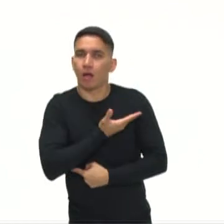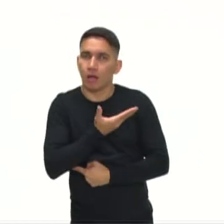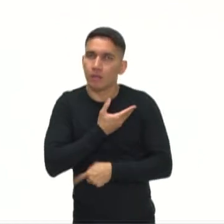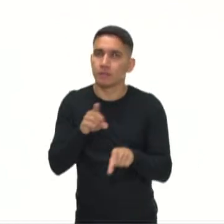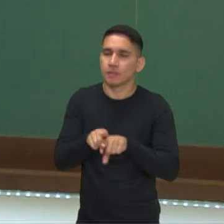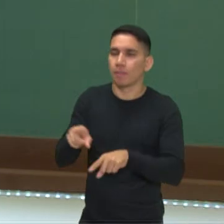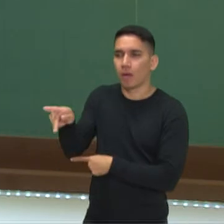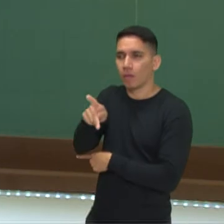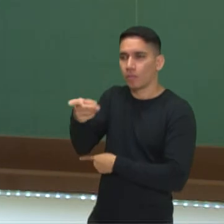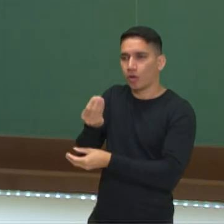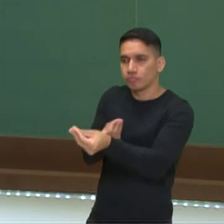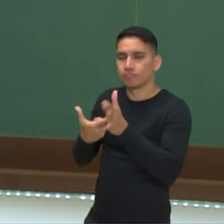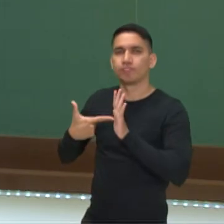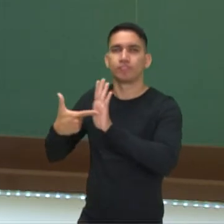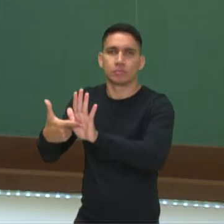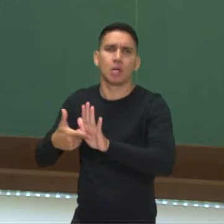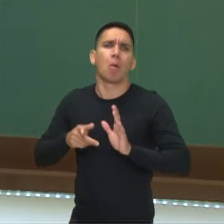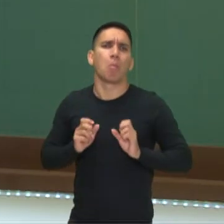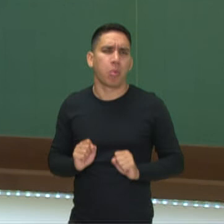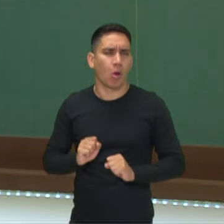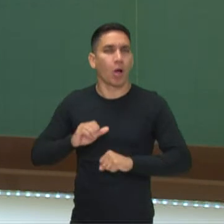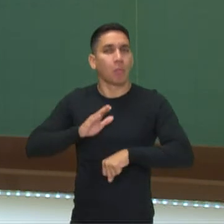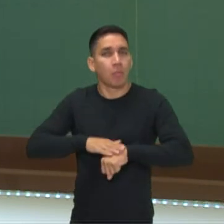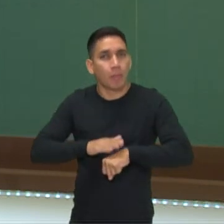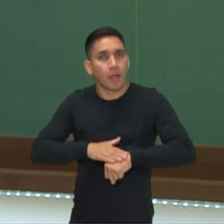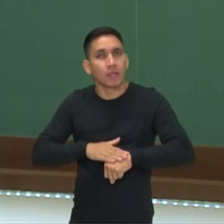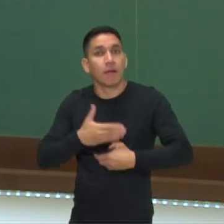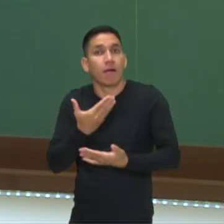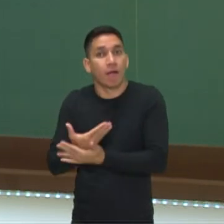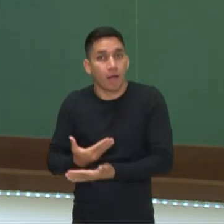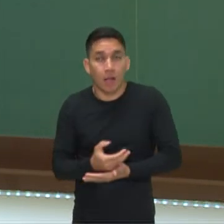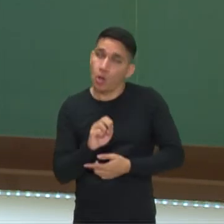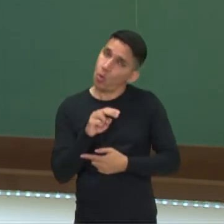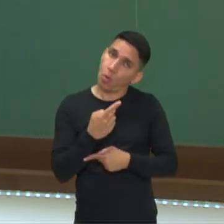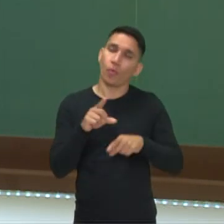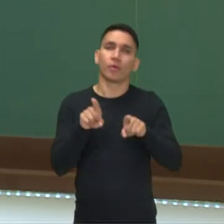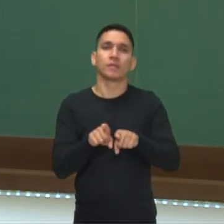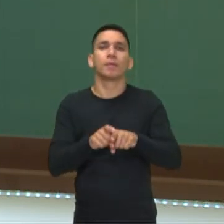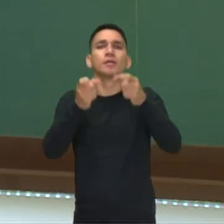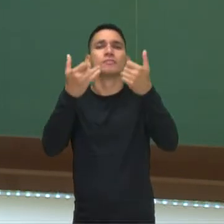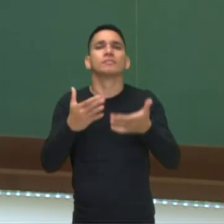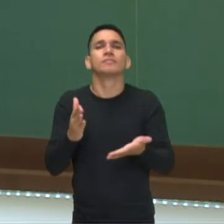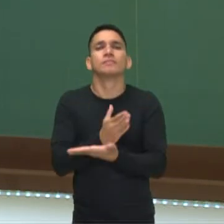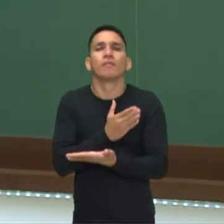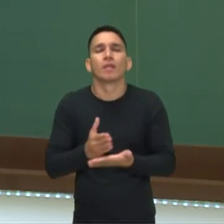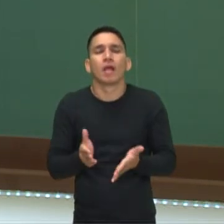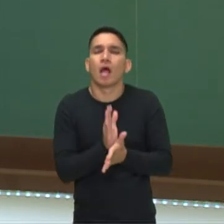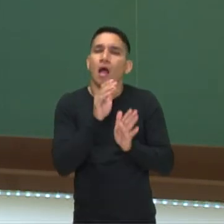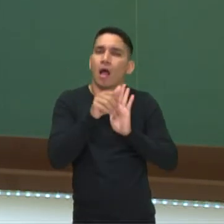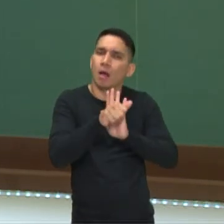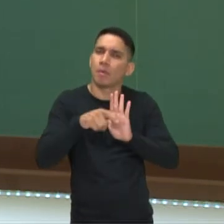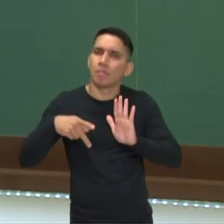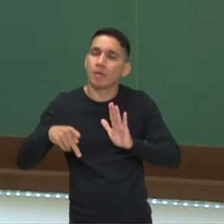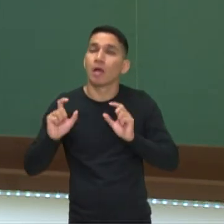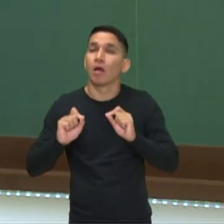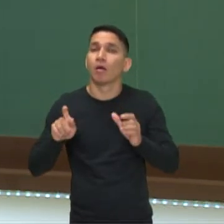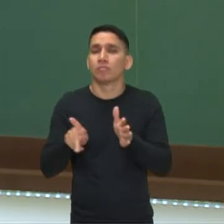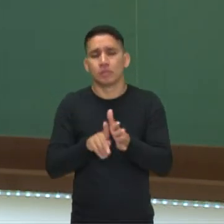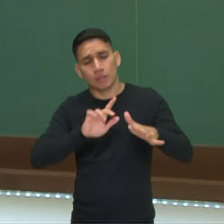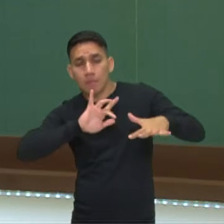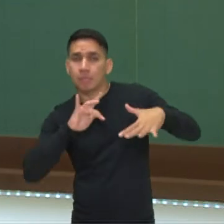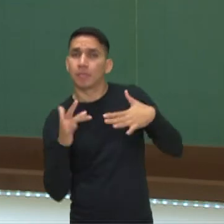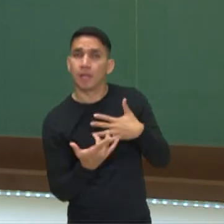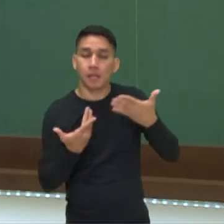pode compartilhar durante a sua aula ou então dividir ali nos seus aplicativos de mensagem, na sua rede social